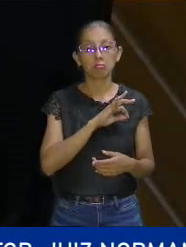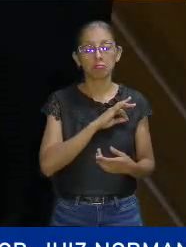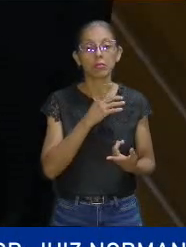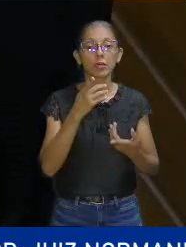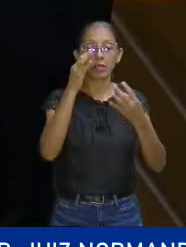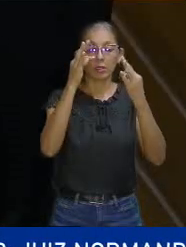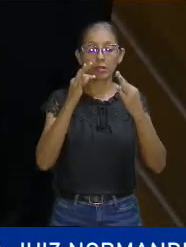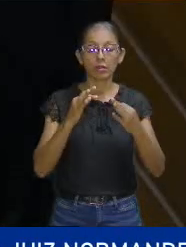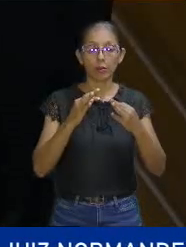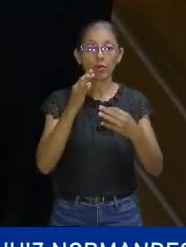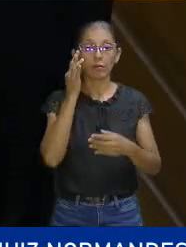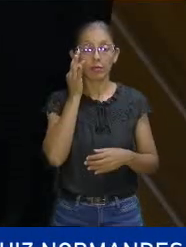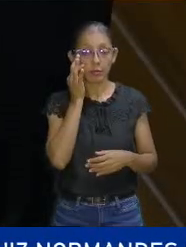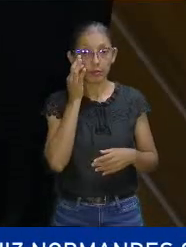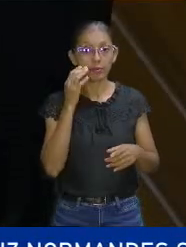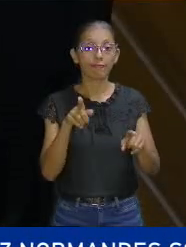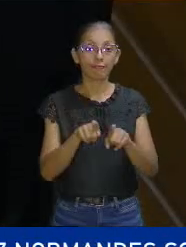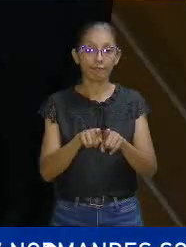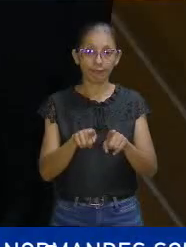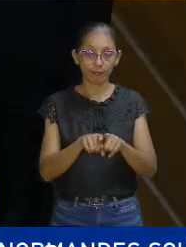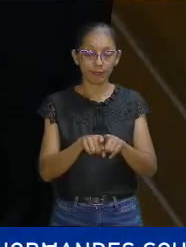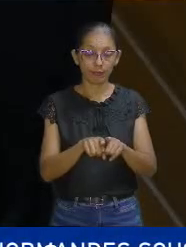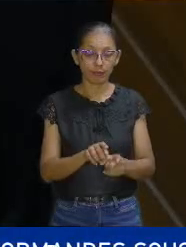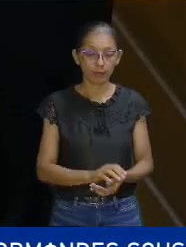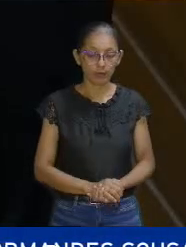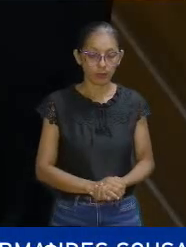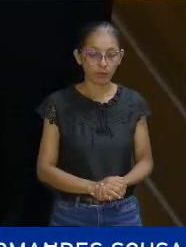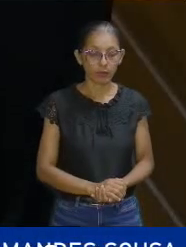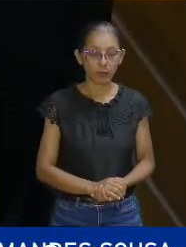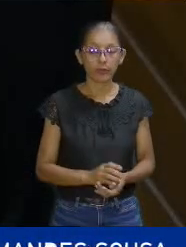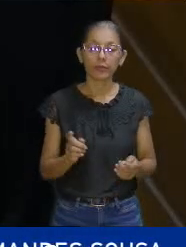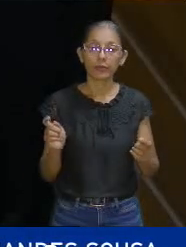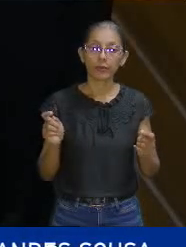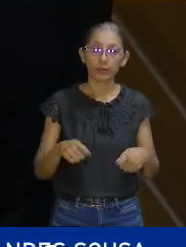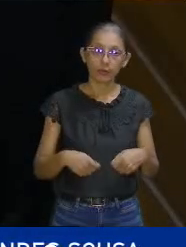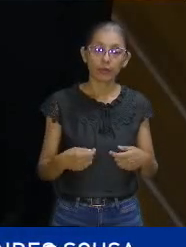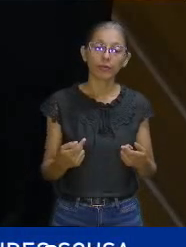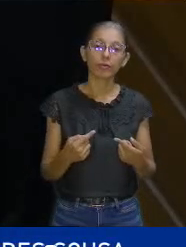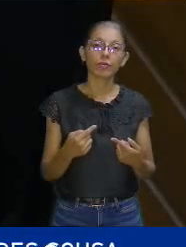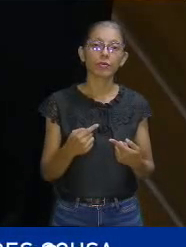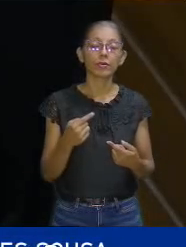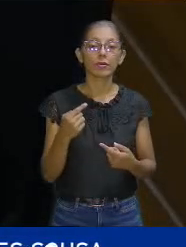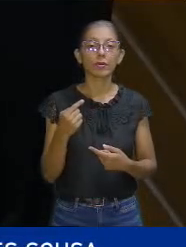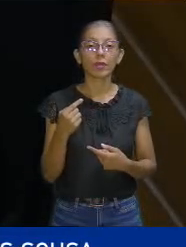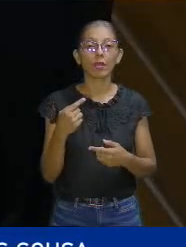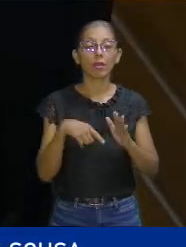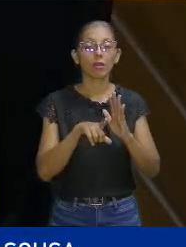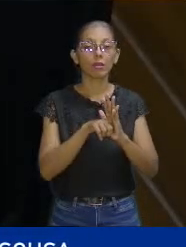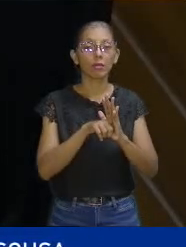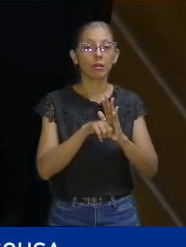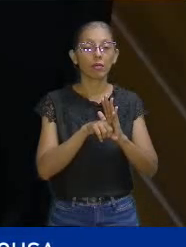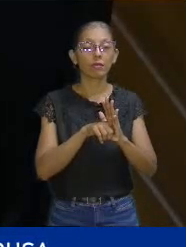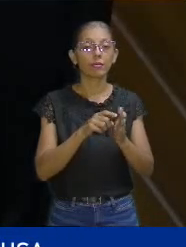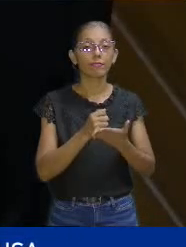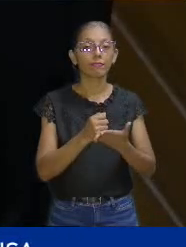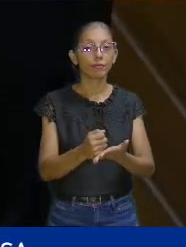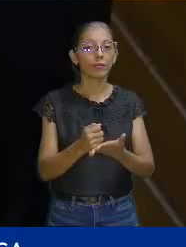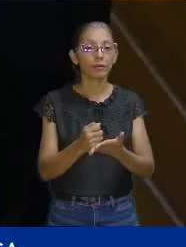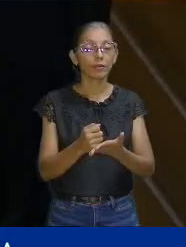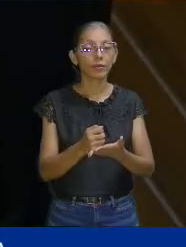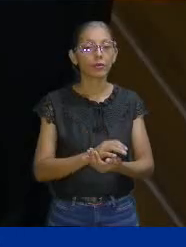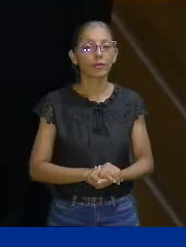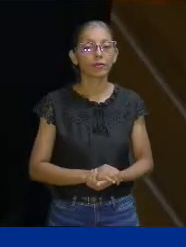testemunhas presenciais são atos discricionários da autoridade policial amparados por juízo técnico e legal. Não cabe ao